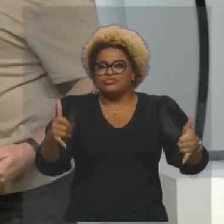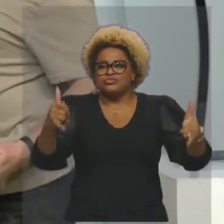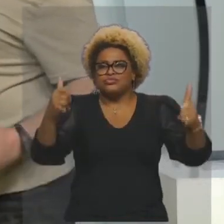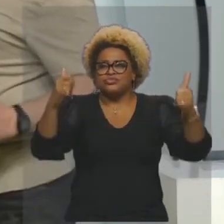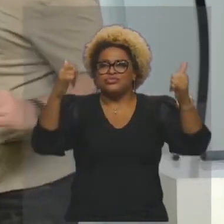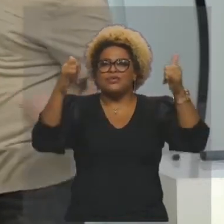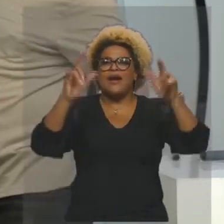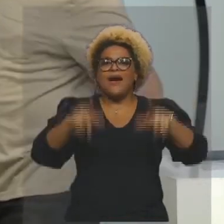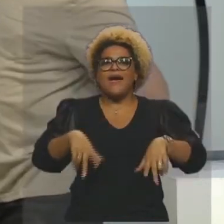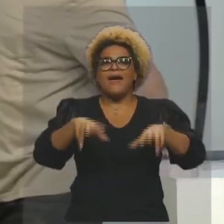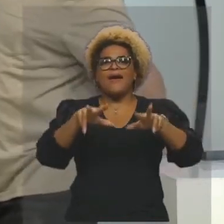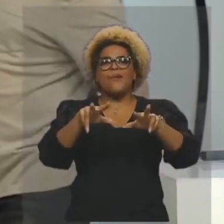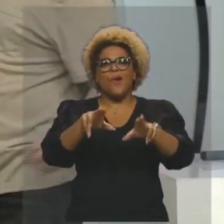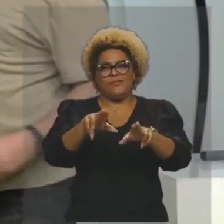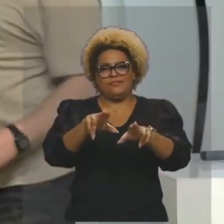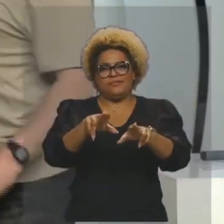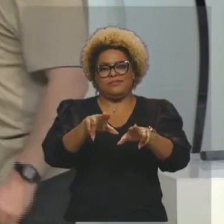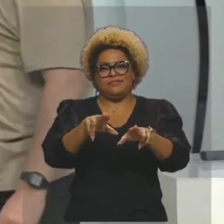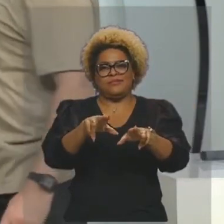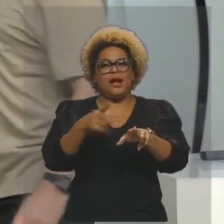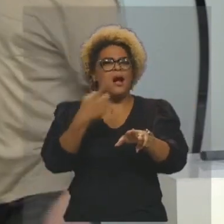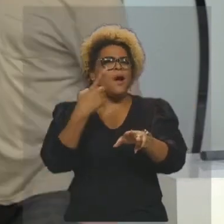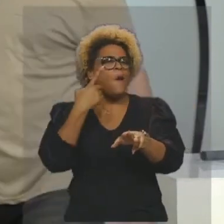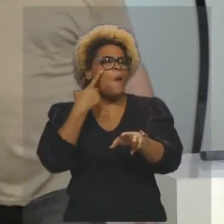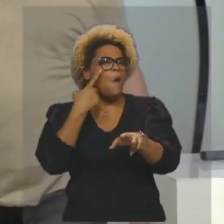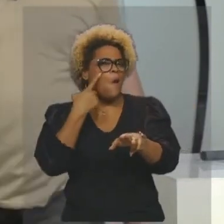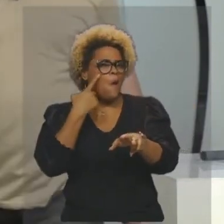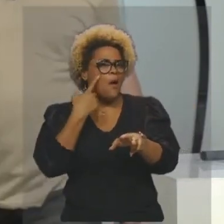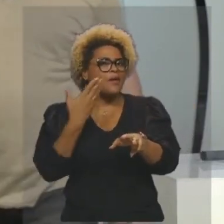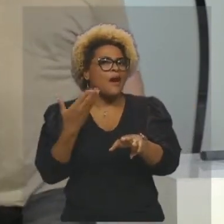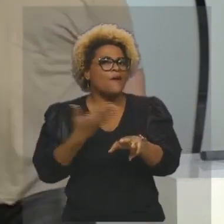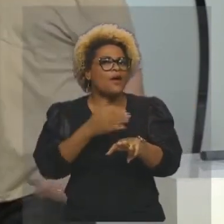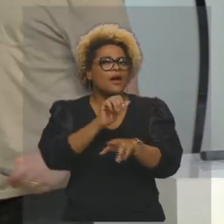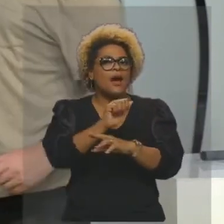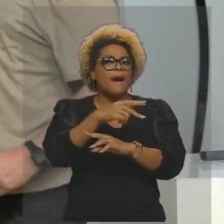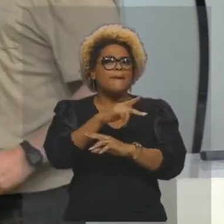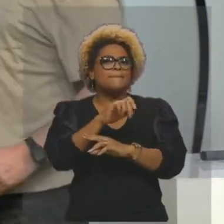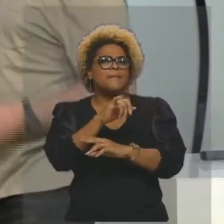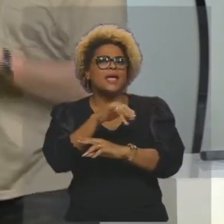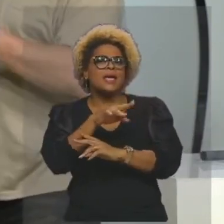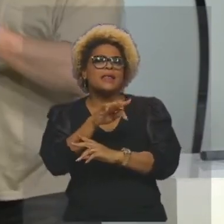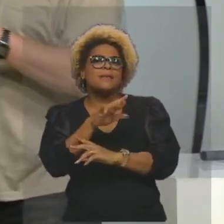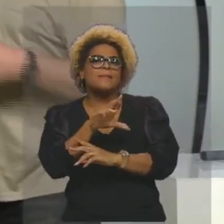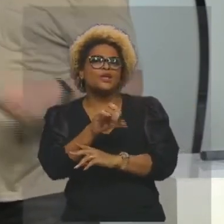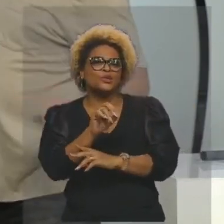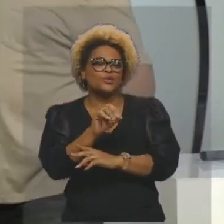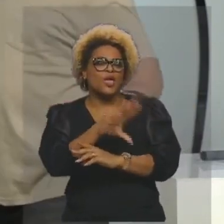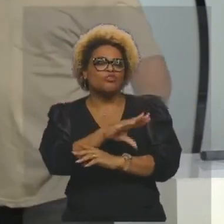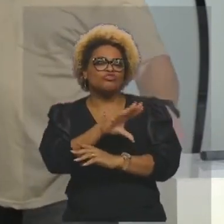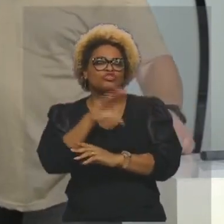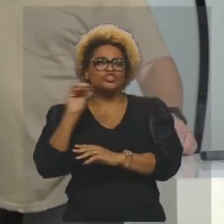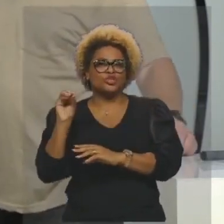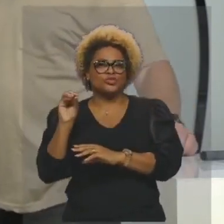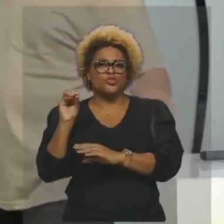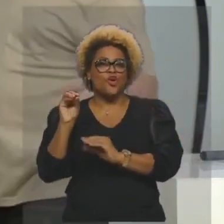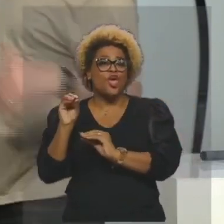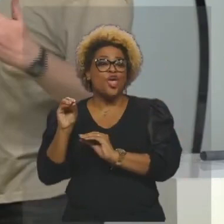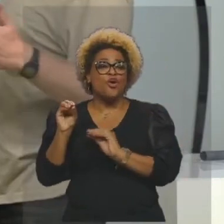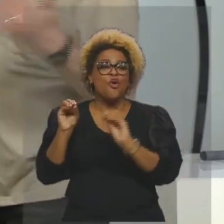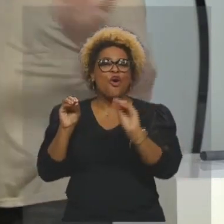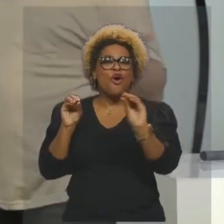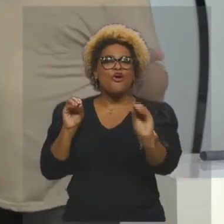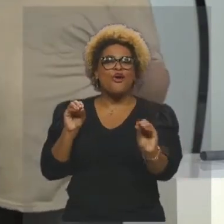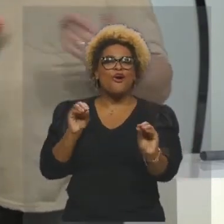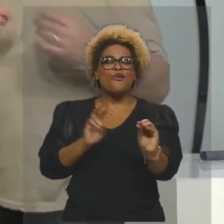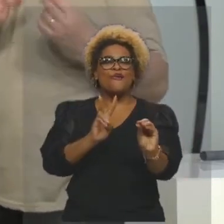amperímetro, ok? Agora, vamos tirar um amperímetro daqui e vamos colocar um voltímetro. Quando eu faço isso, o